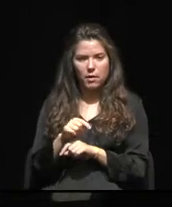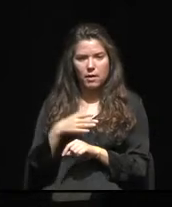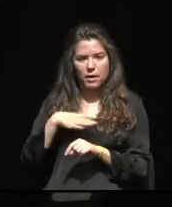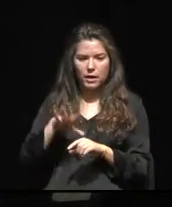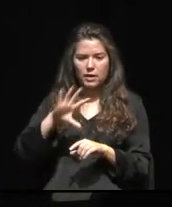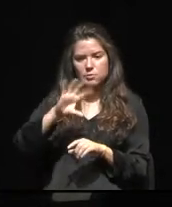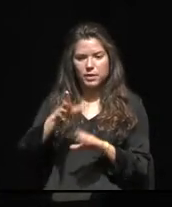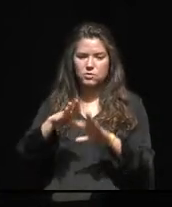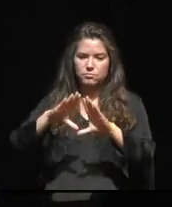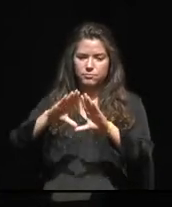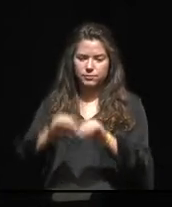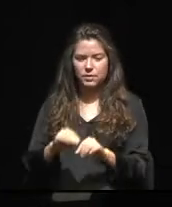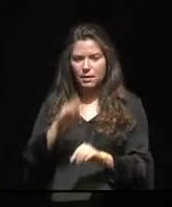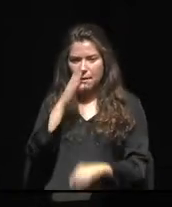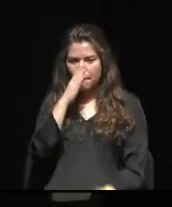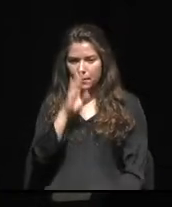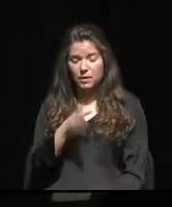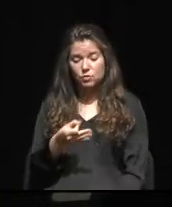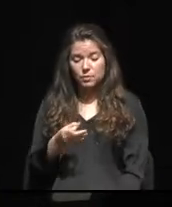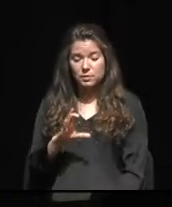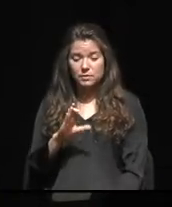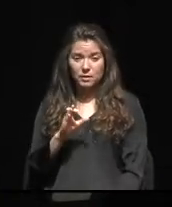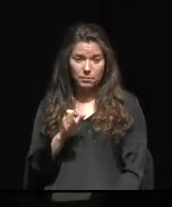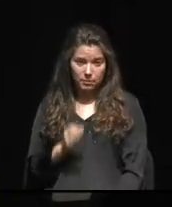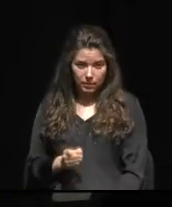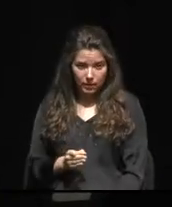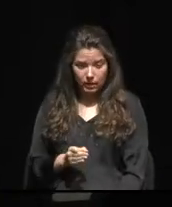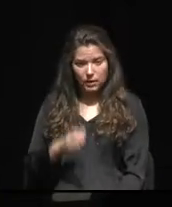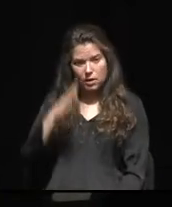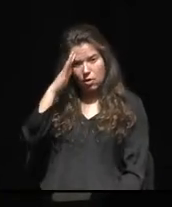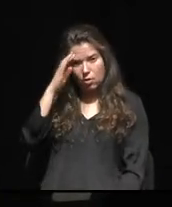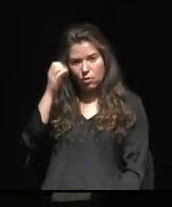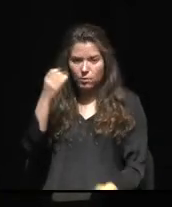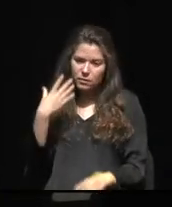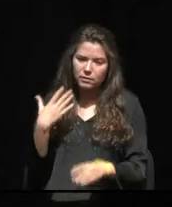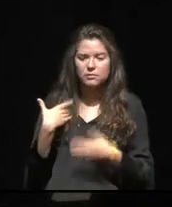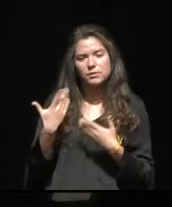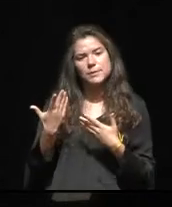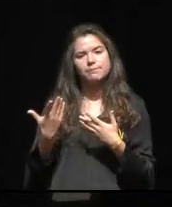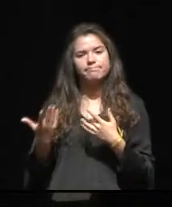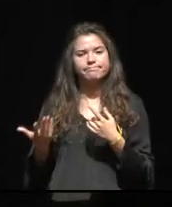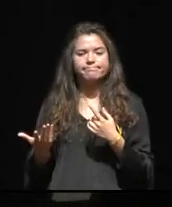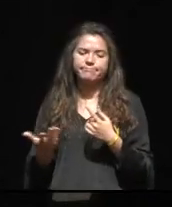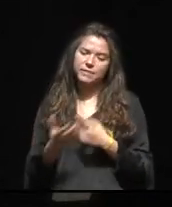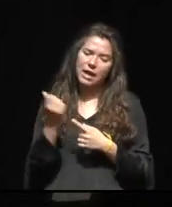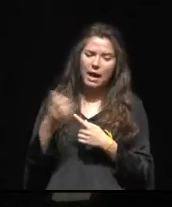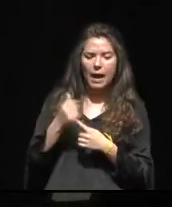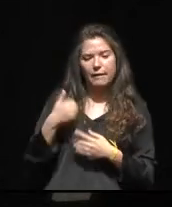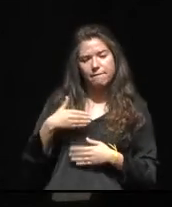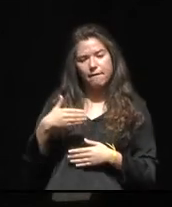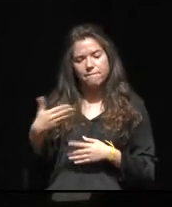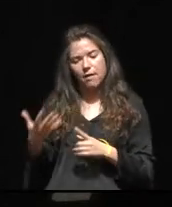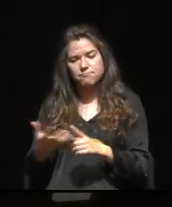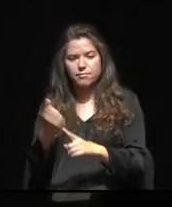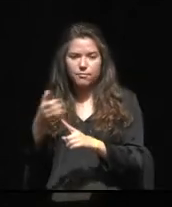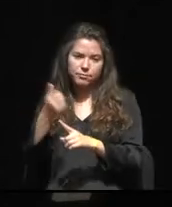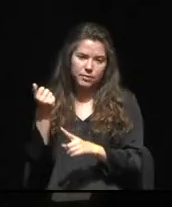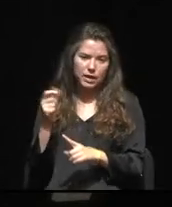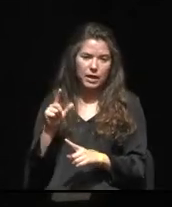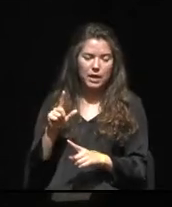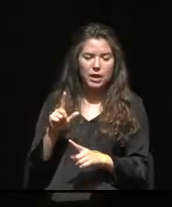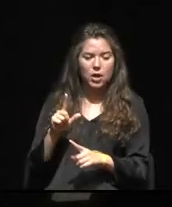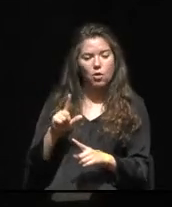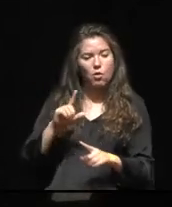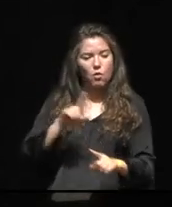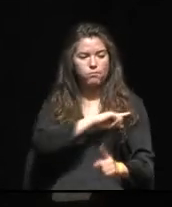armamento destes países parece que o PCP entende que beneficiou beneficia e beneficiará com o fortalecimento